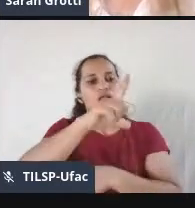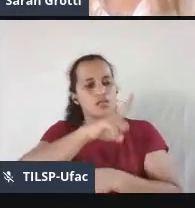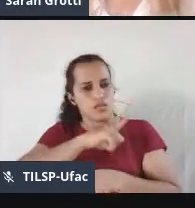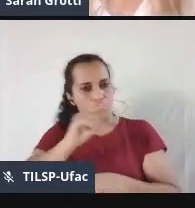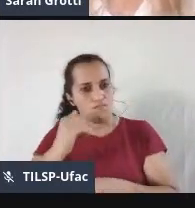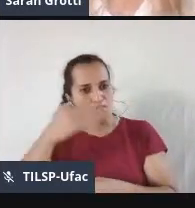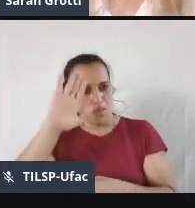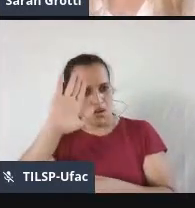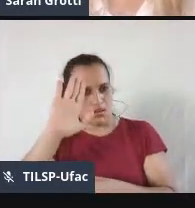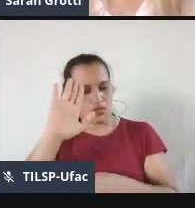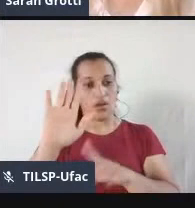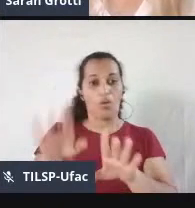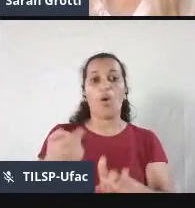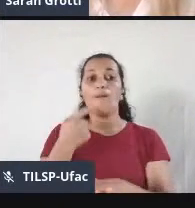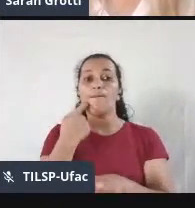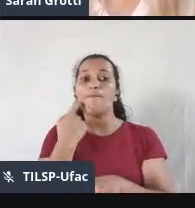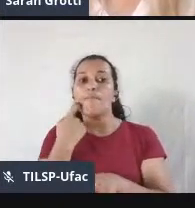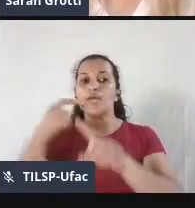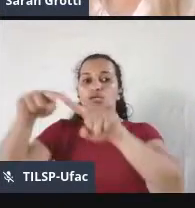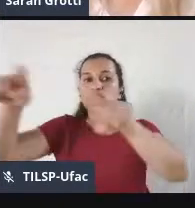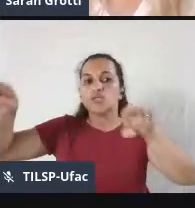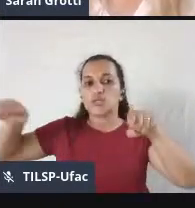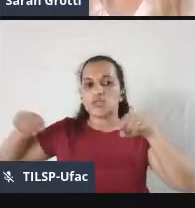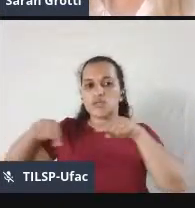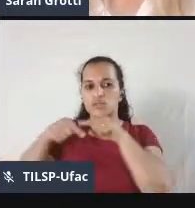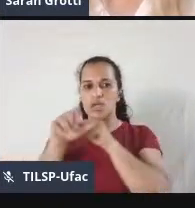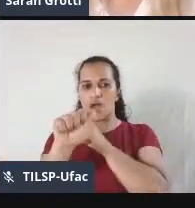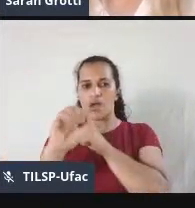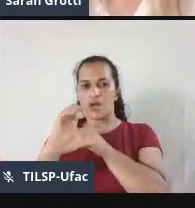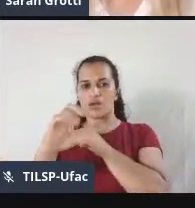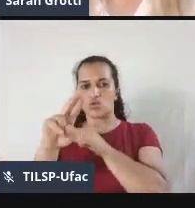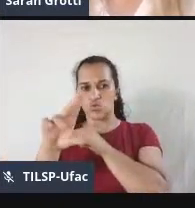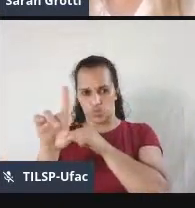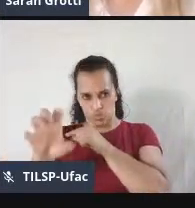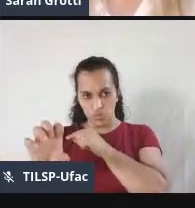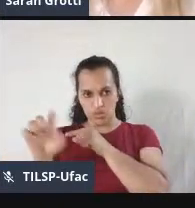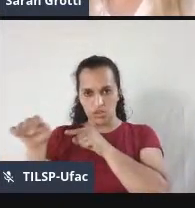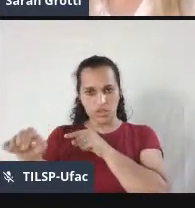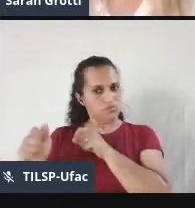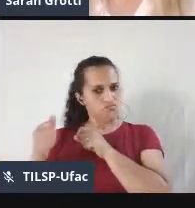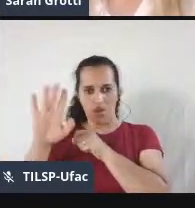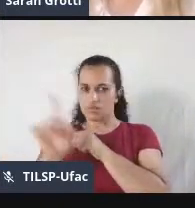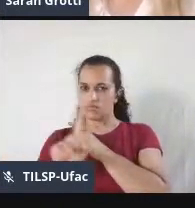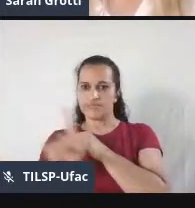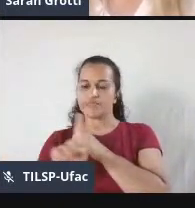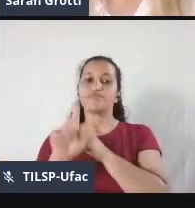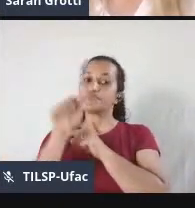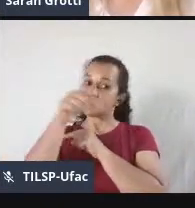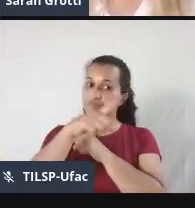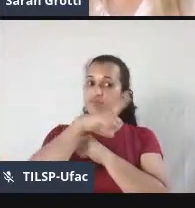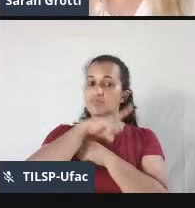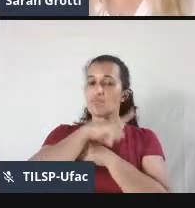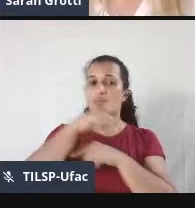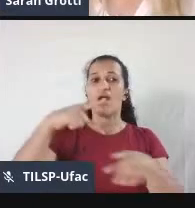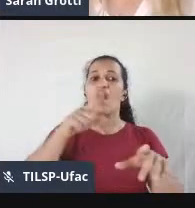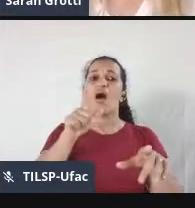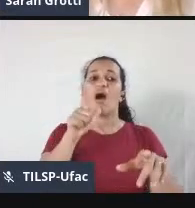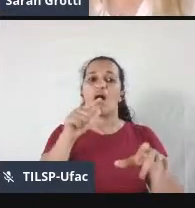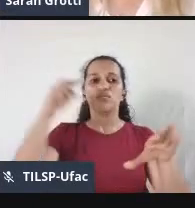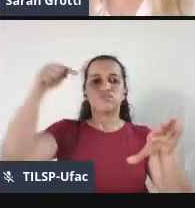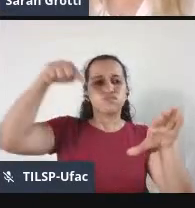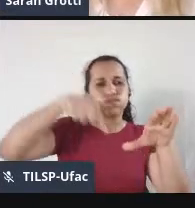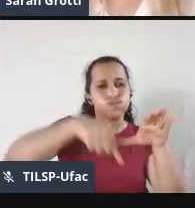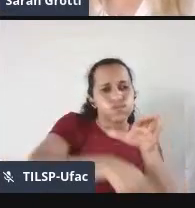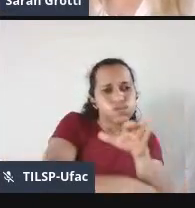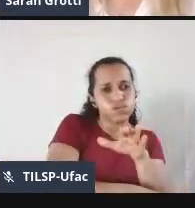em cativeiro, eles não vão ter tanta proporção ali de ácidos graxos da